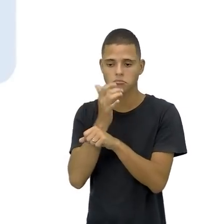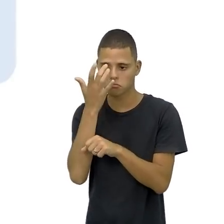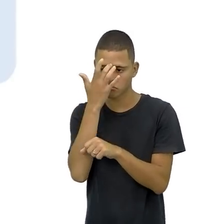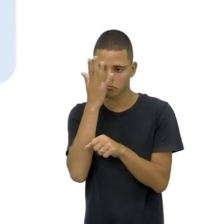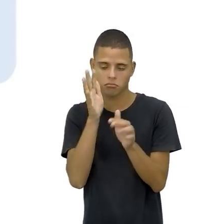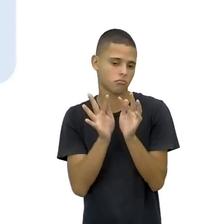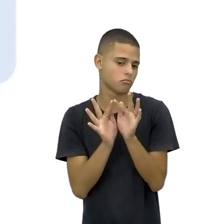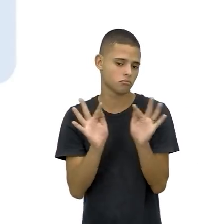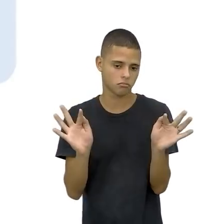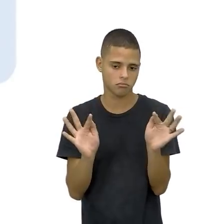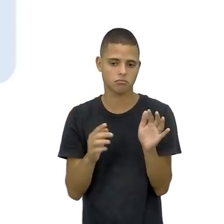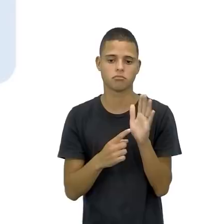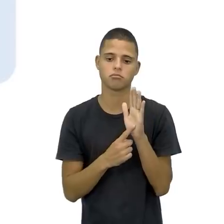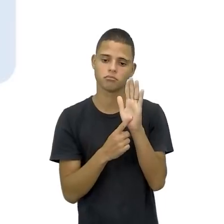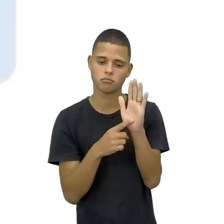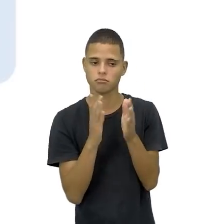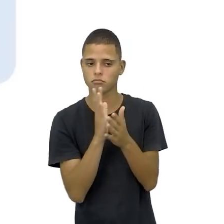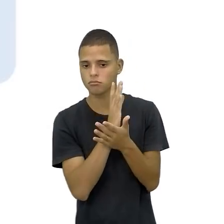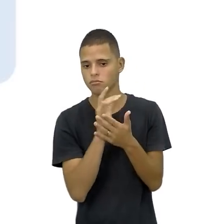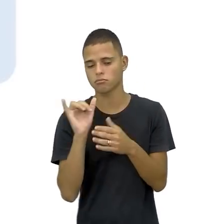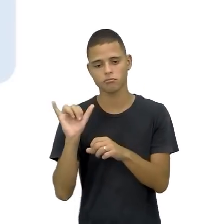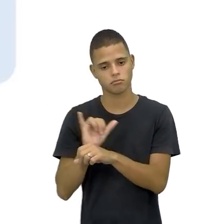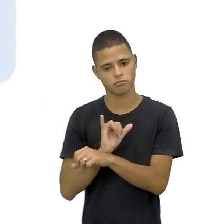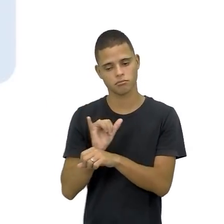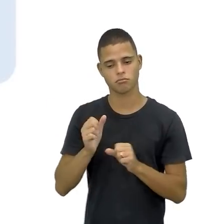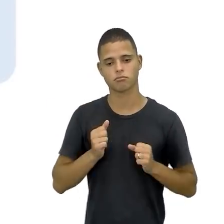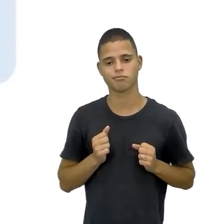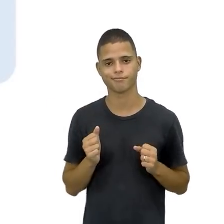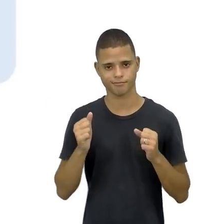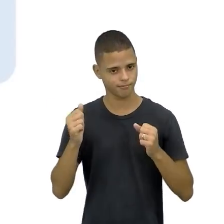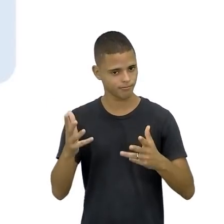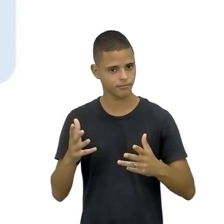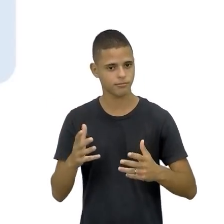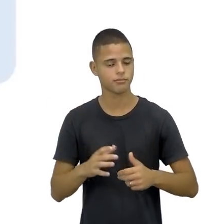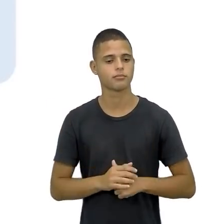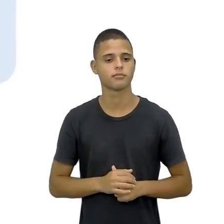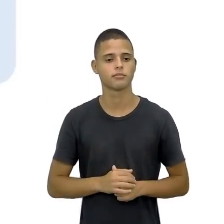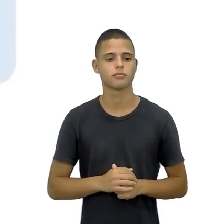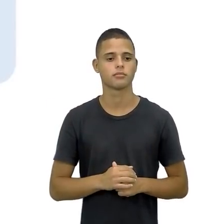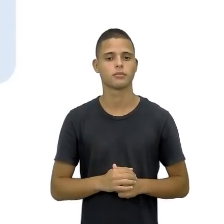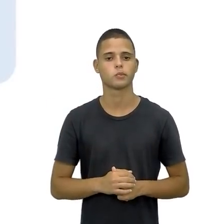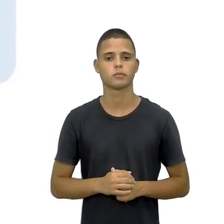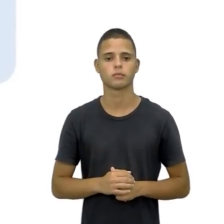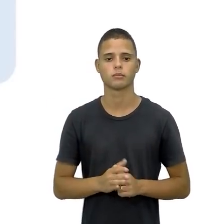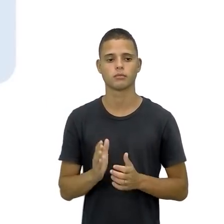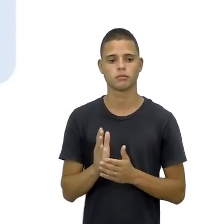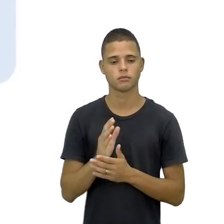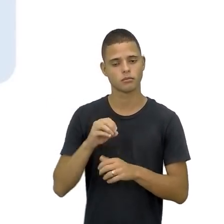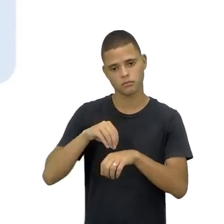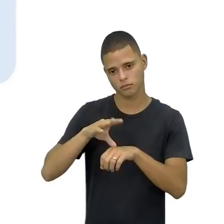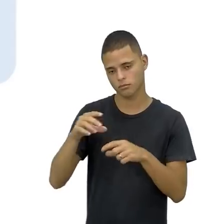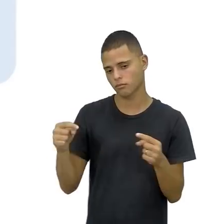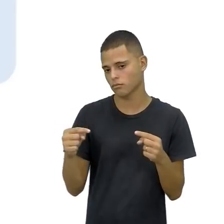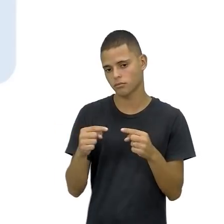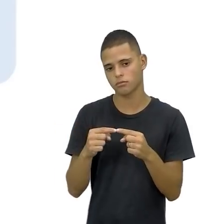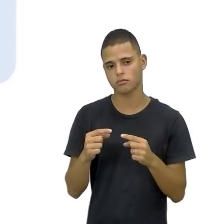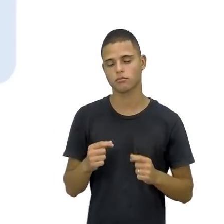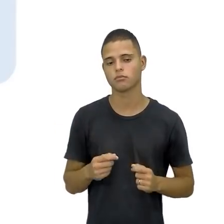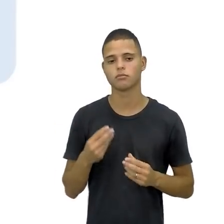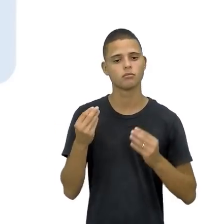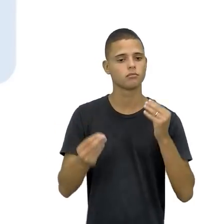vocês, apresentando algumas metodologias ativas também a título de sugestão, como